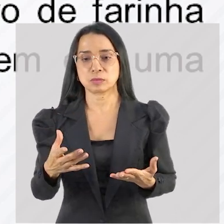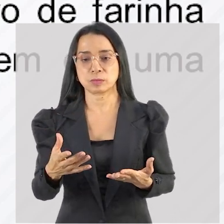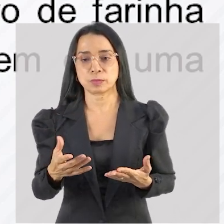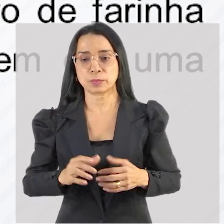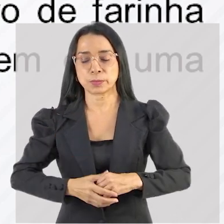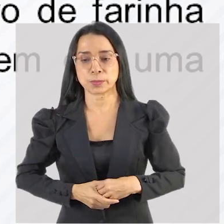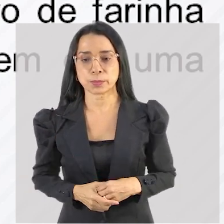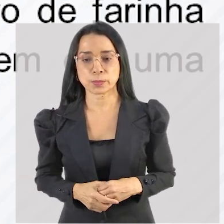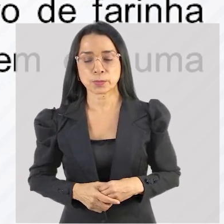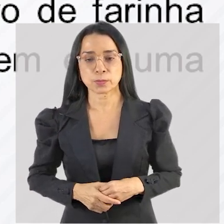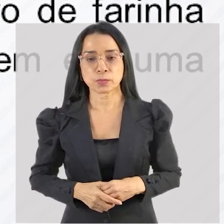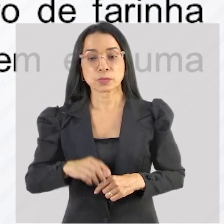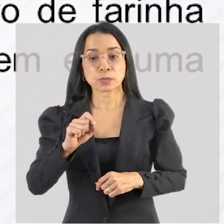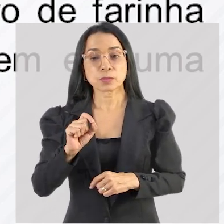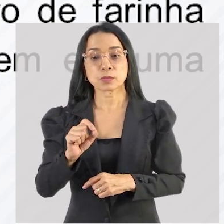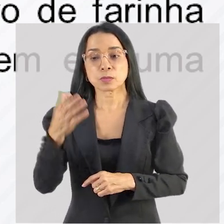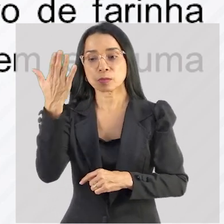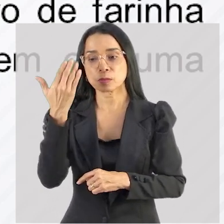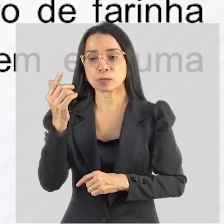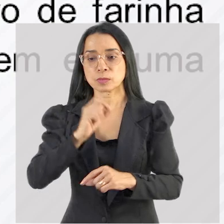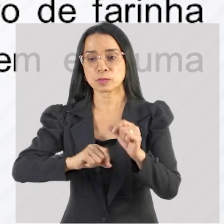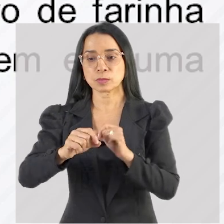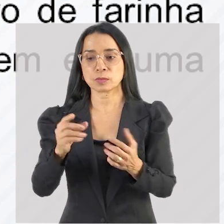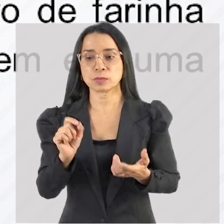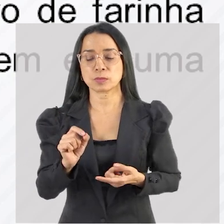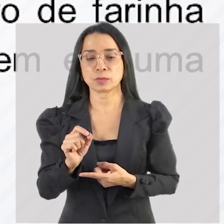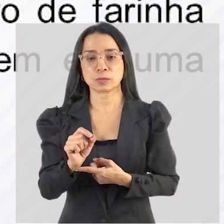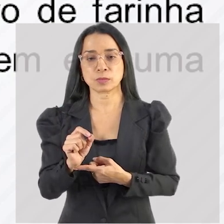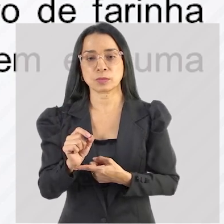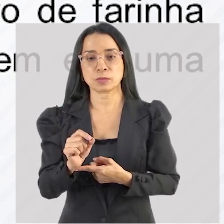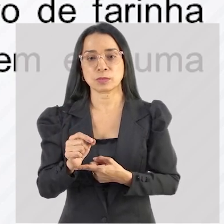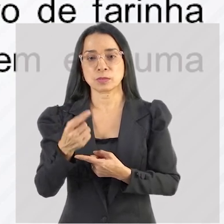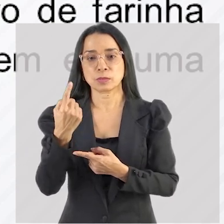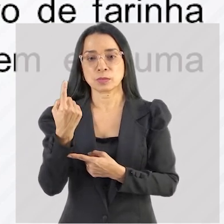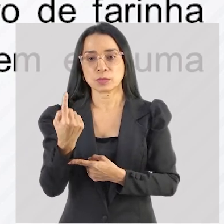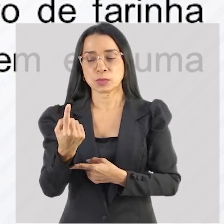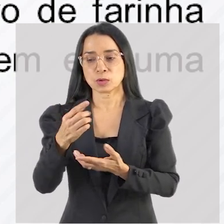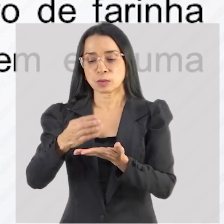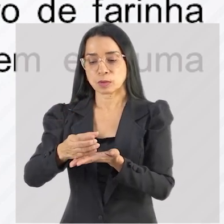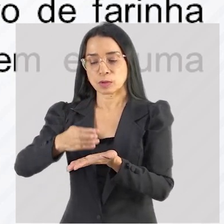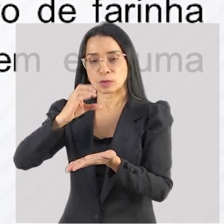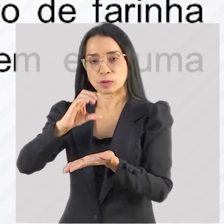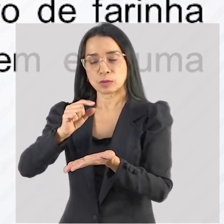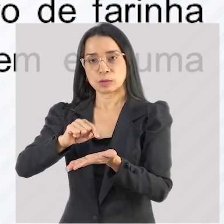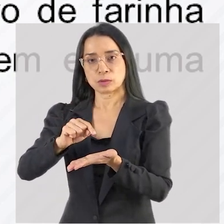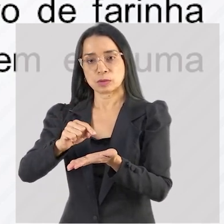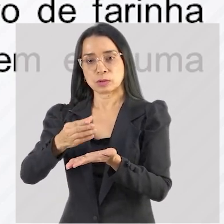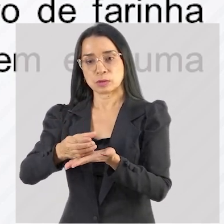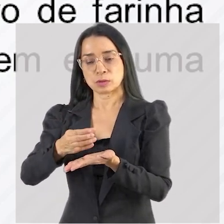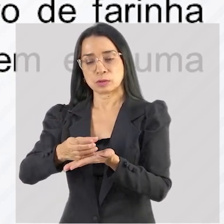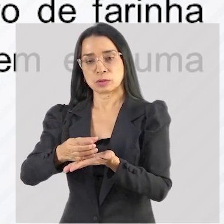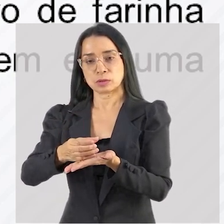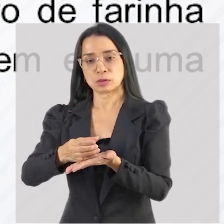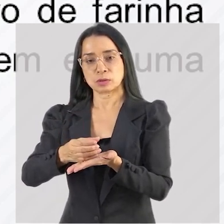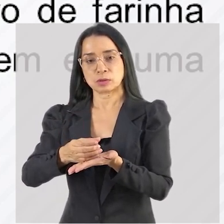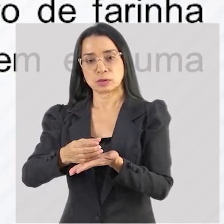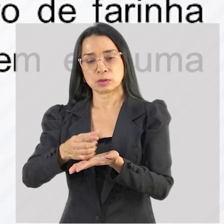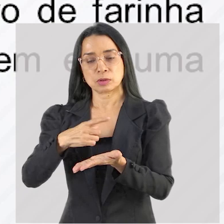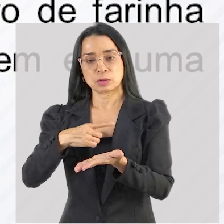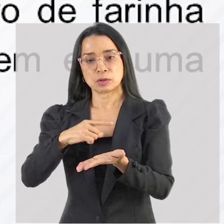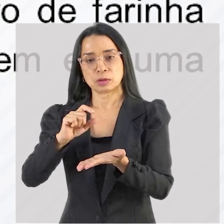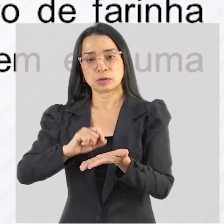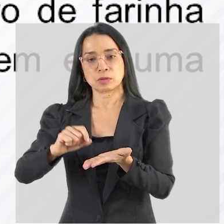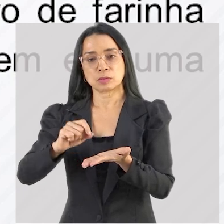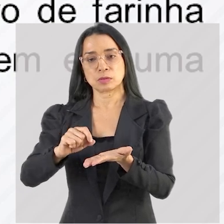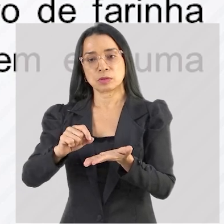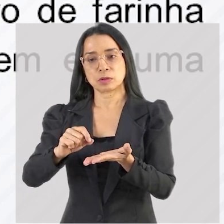Vem para cá. O que é que a gente sabe? A gente sabe que uma xícara, certo? Uma xícara, ela